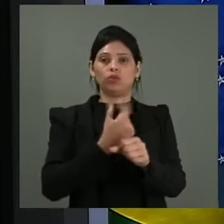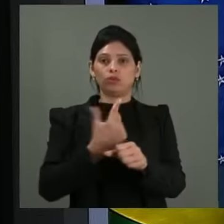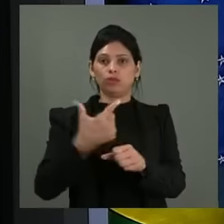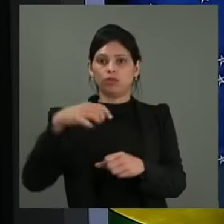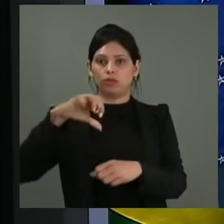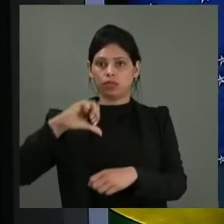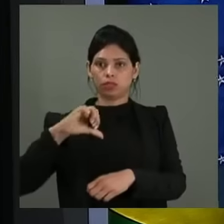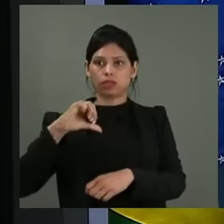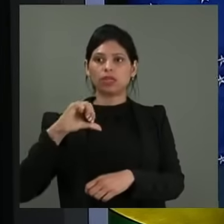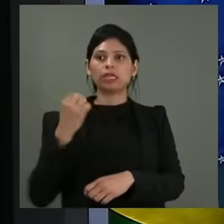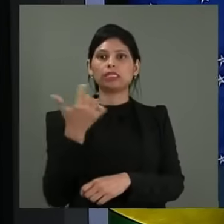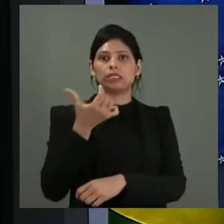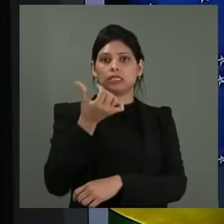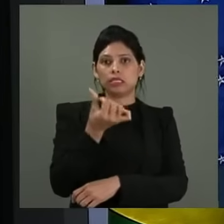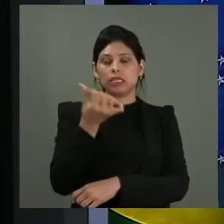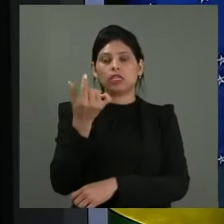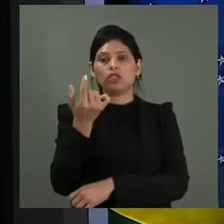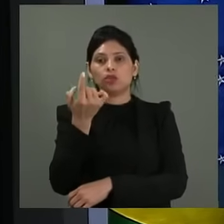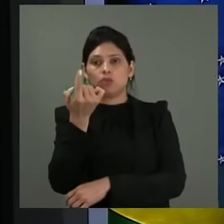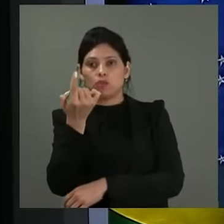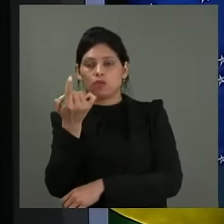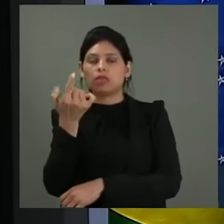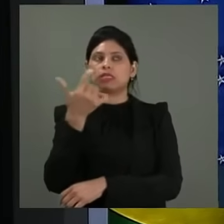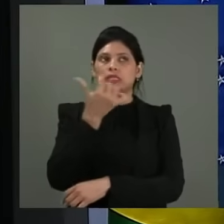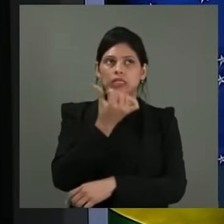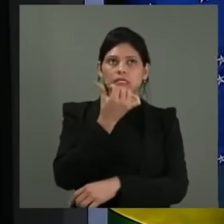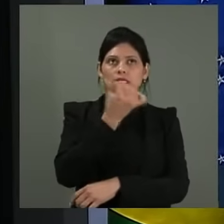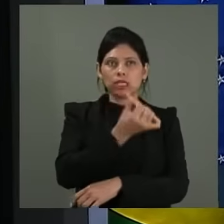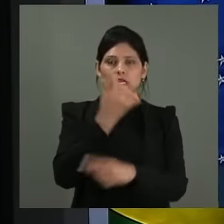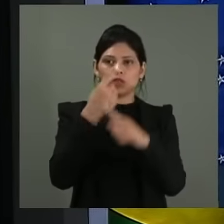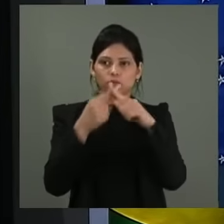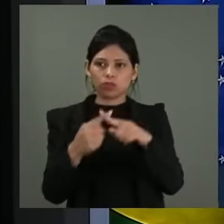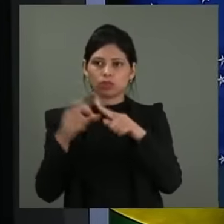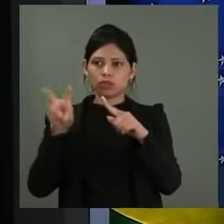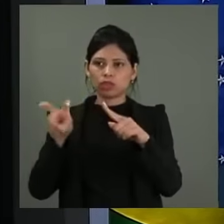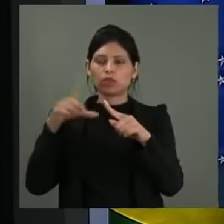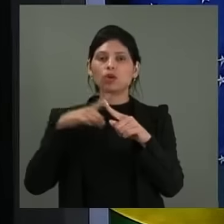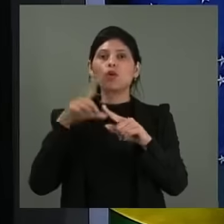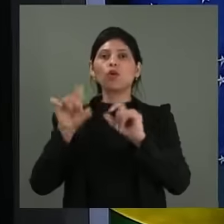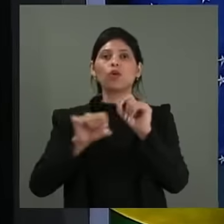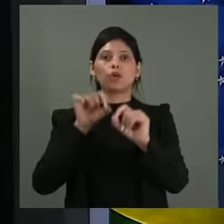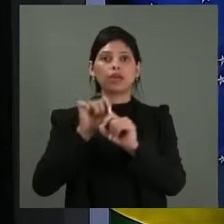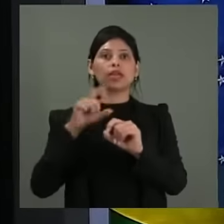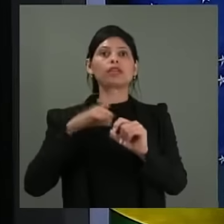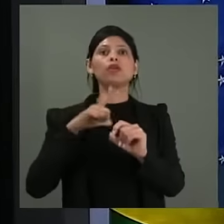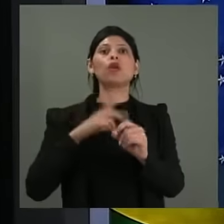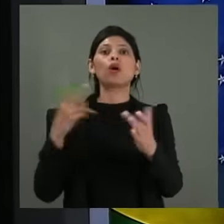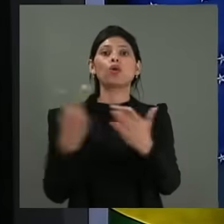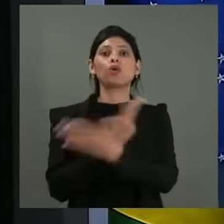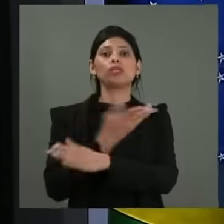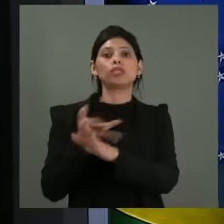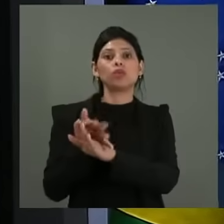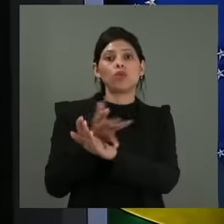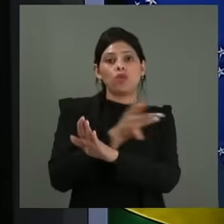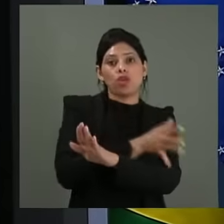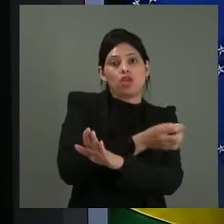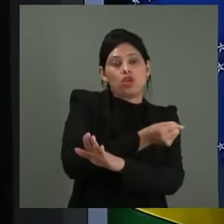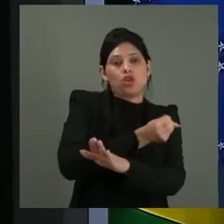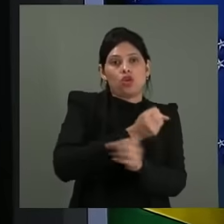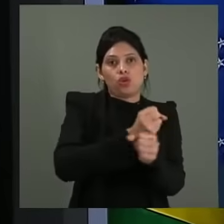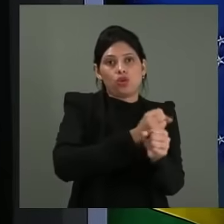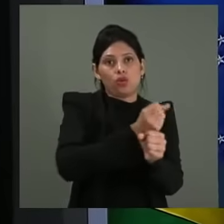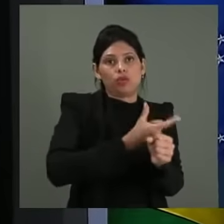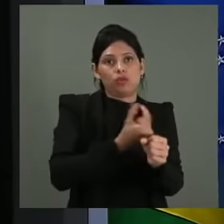por 6-5, foi alterada a decisão oposta tomada em 2016,